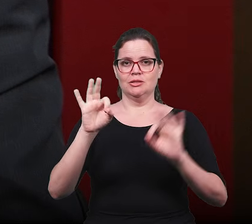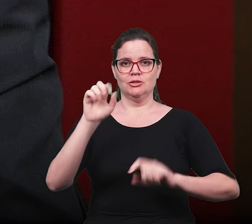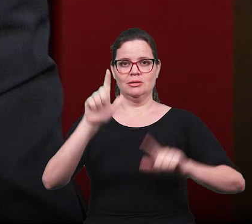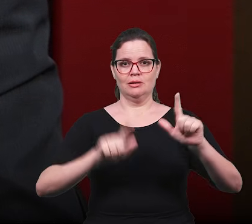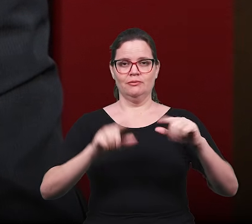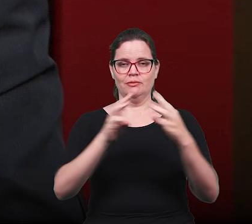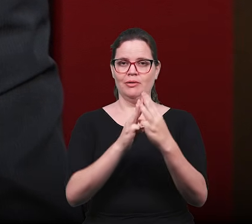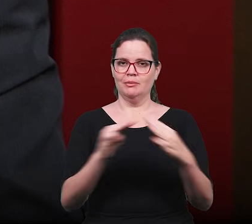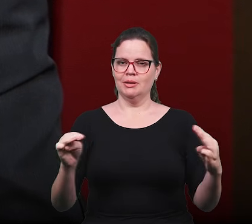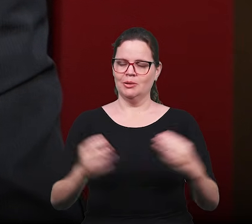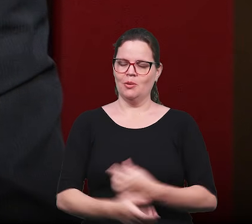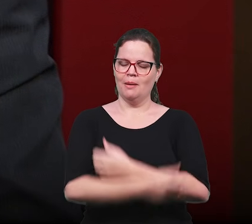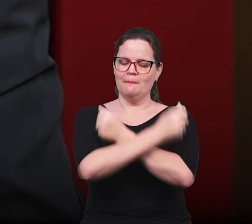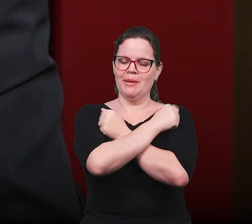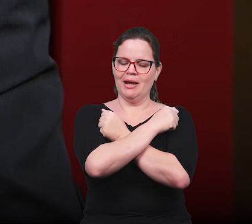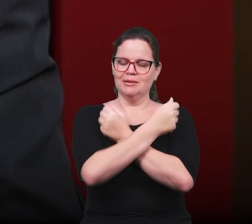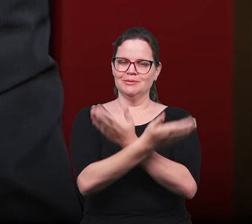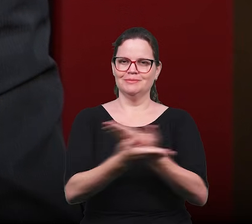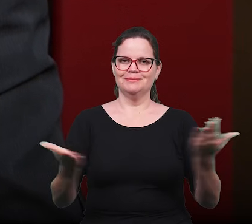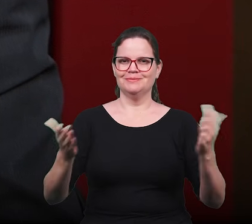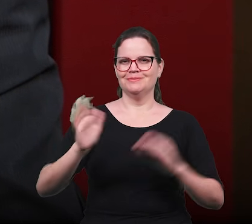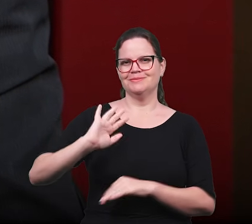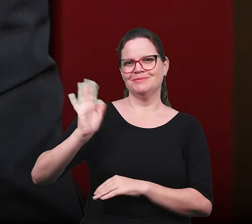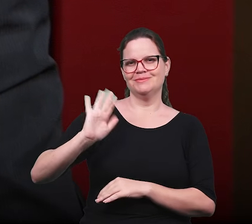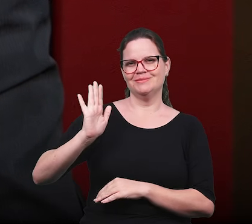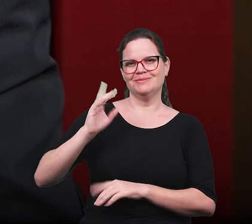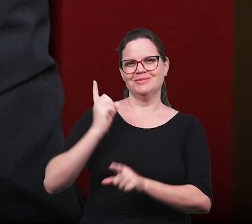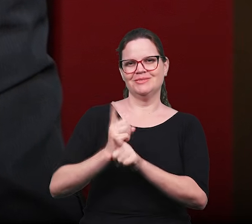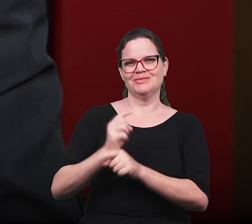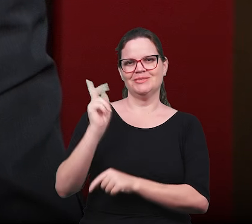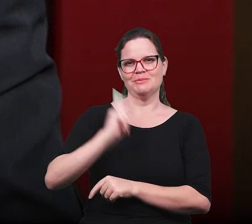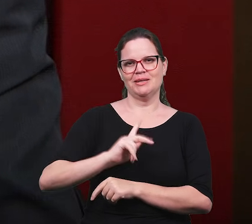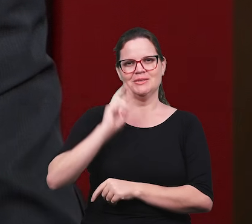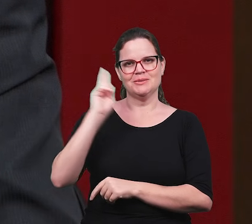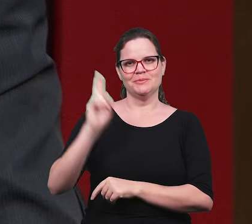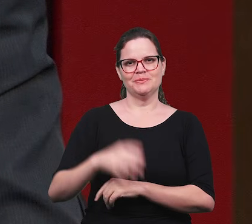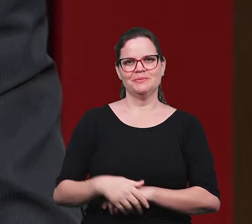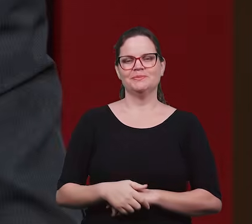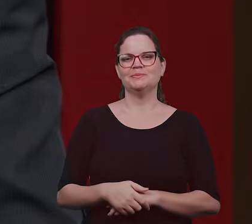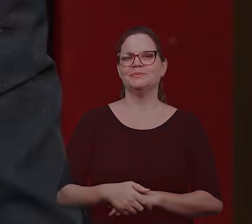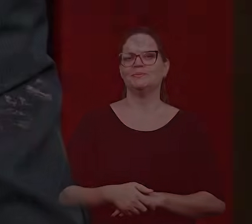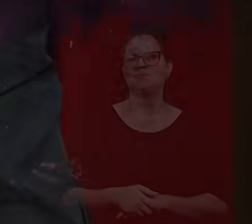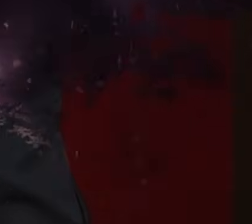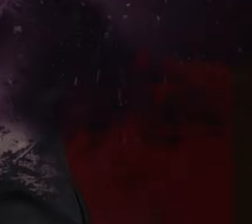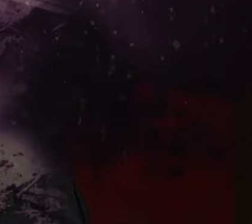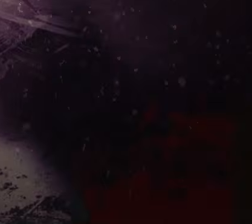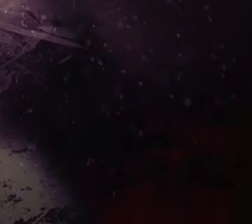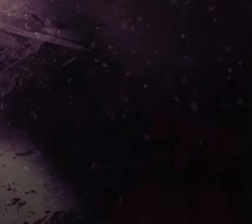TV Manaim, um grande abraço. Até o nosso próximo episódio. A paz do Senhor.